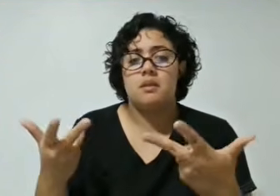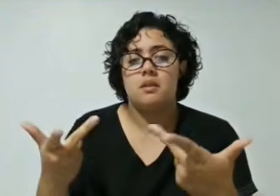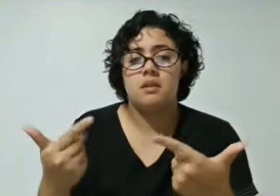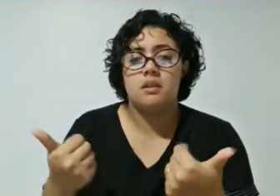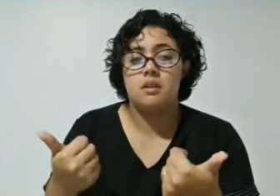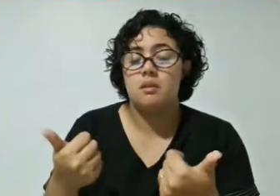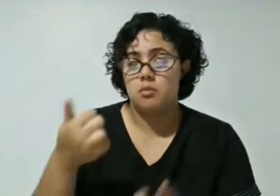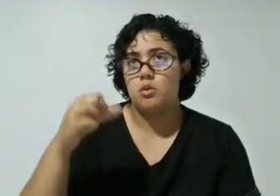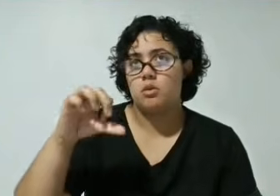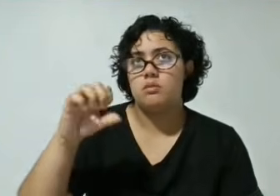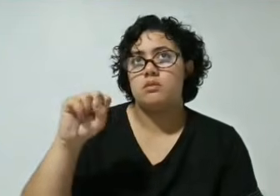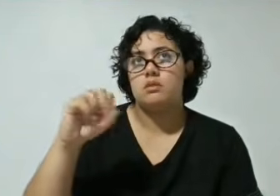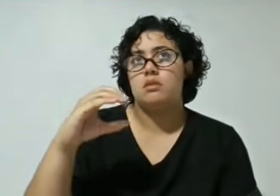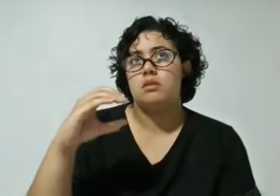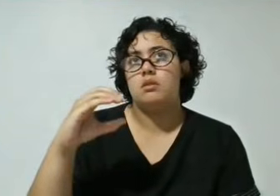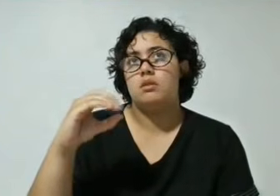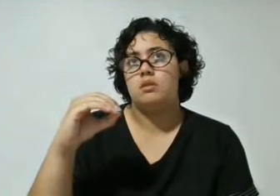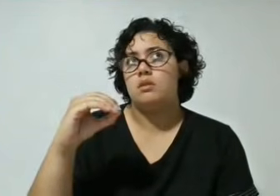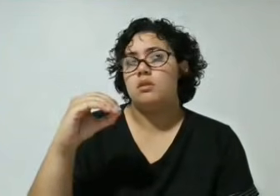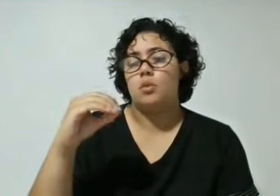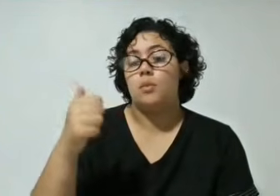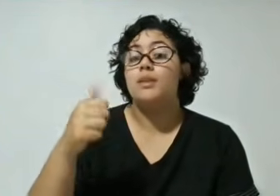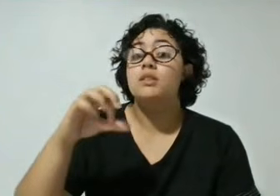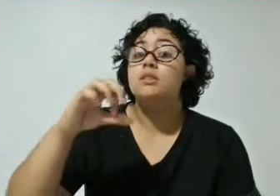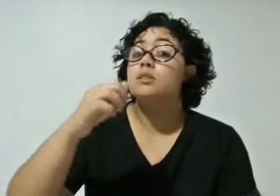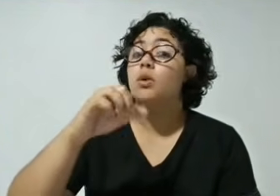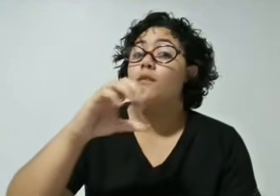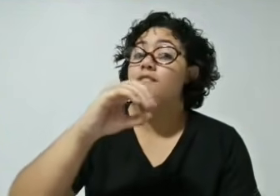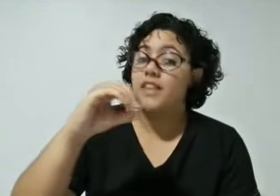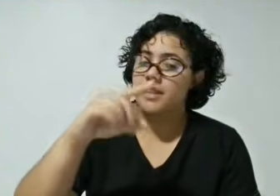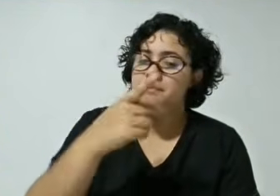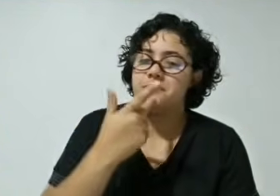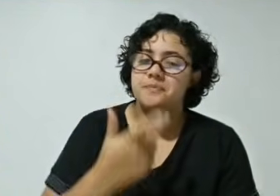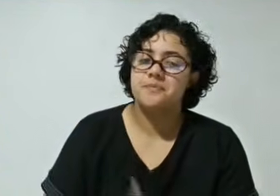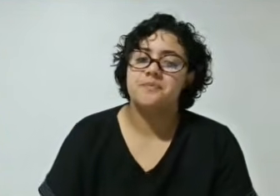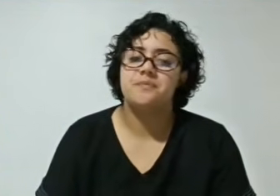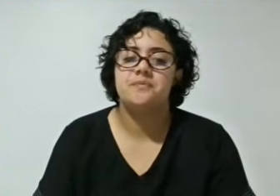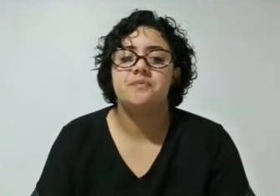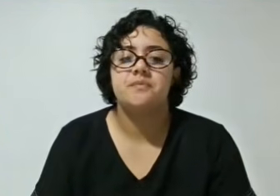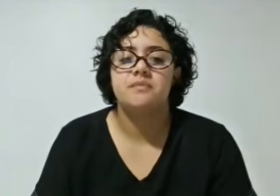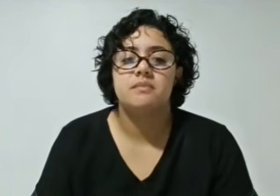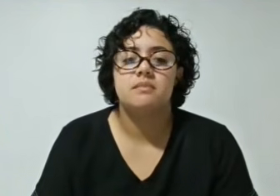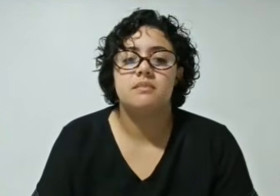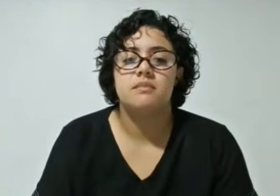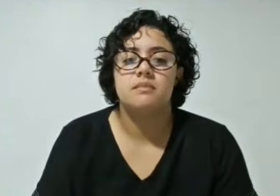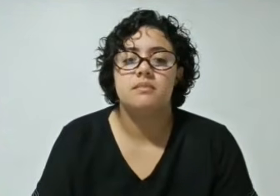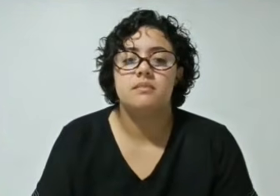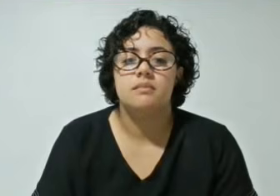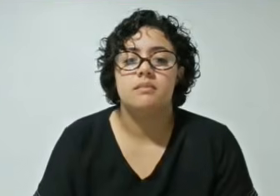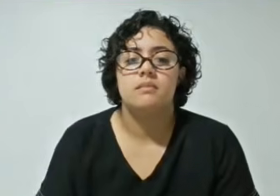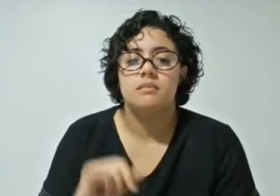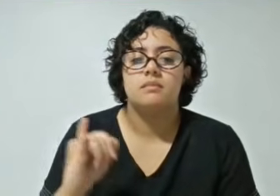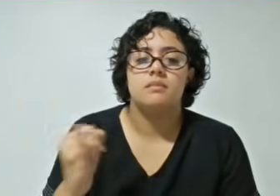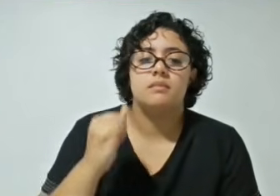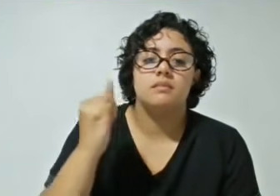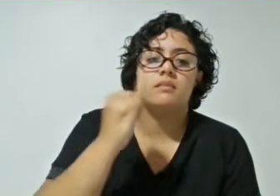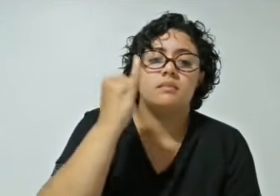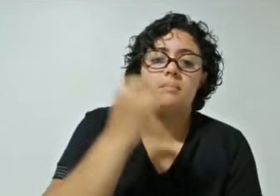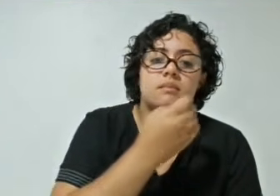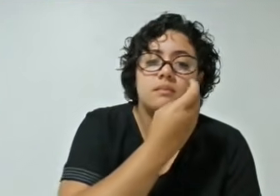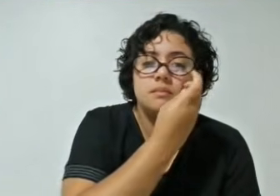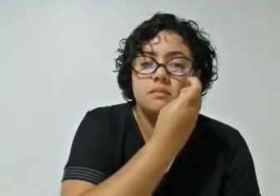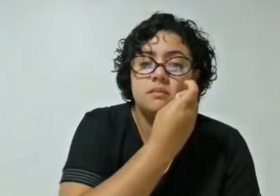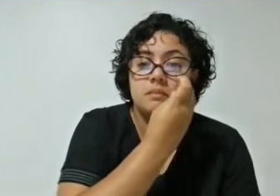E ele reconhece a importância da implantação dos equipamentos culturais porque era tudo hipercentro. E quando